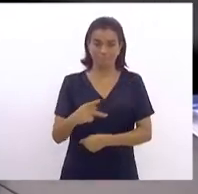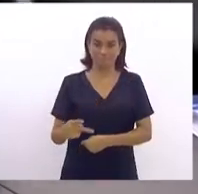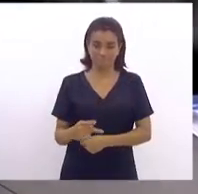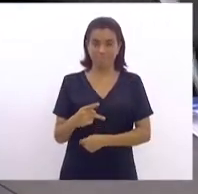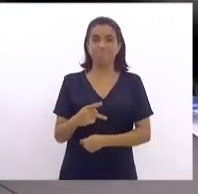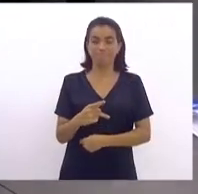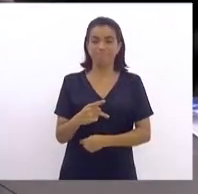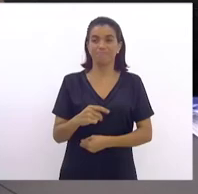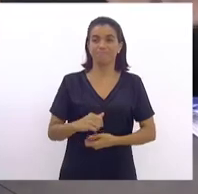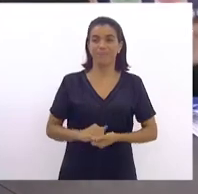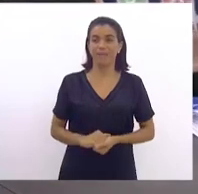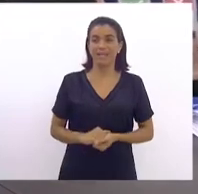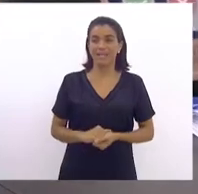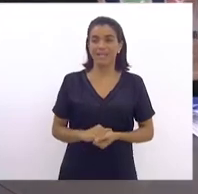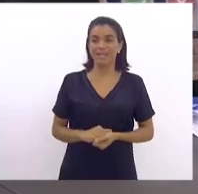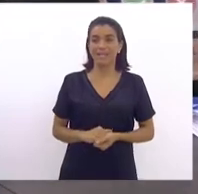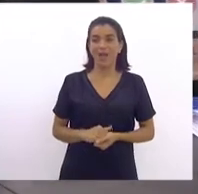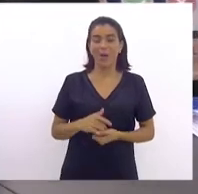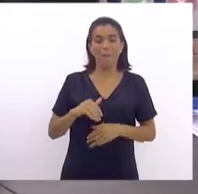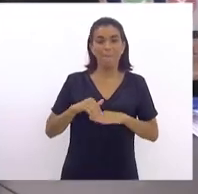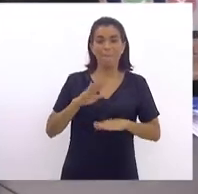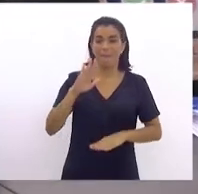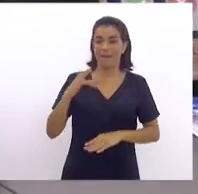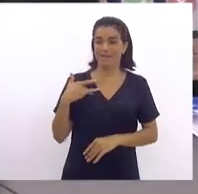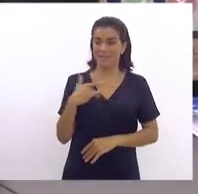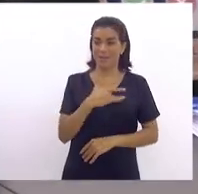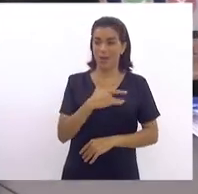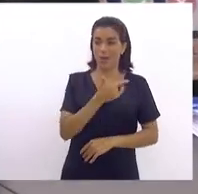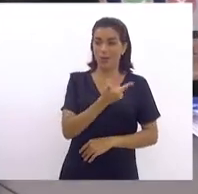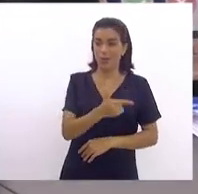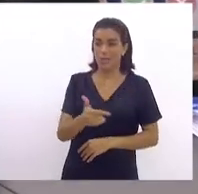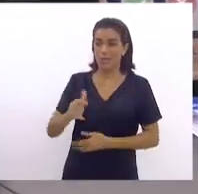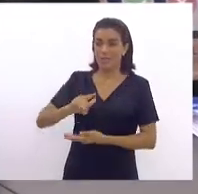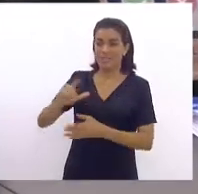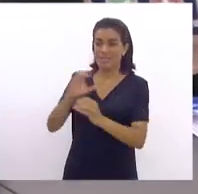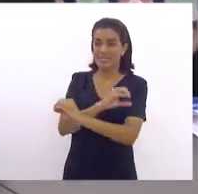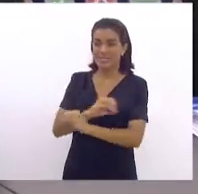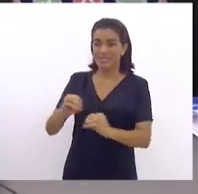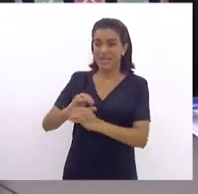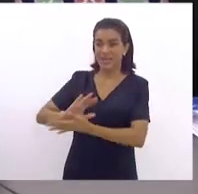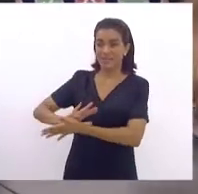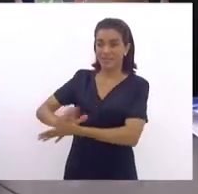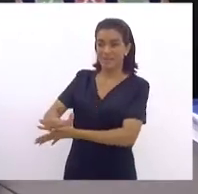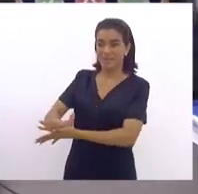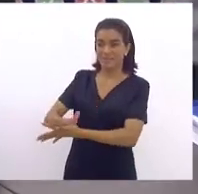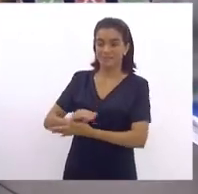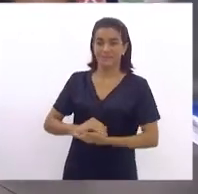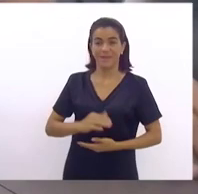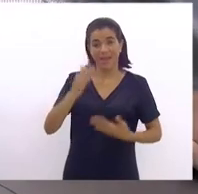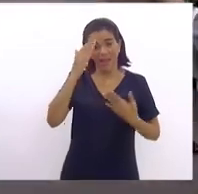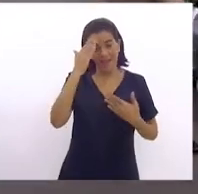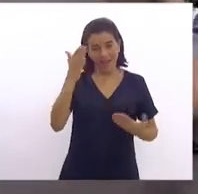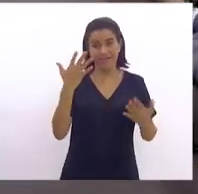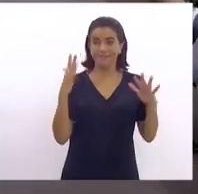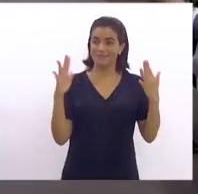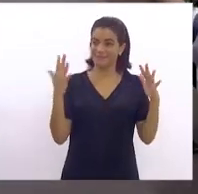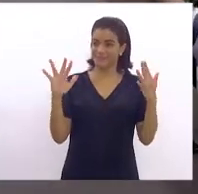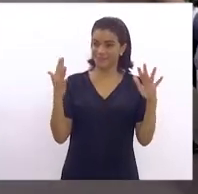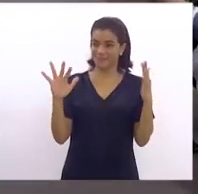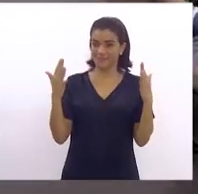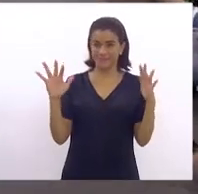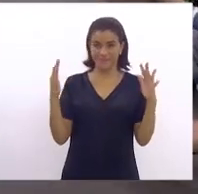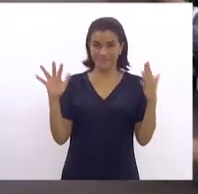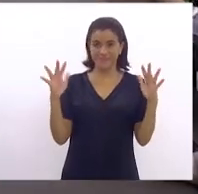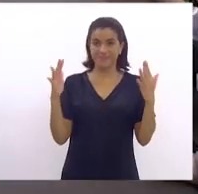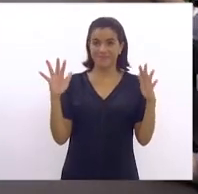pessoalmente nisso. Então, a gente vai ter mais saúde sem preconceito. Obrigado. Que agradeço e parabenizo a Vossa Excelência